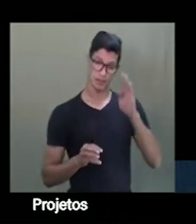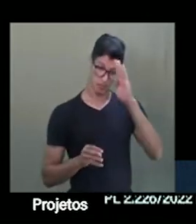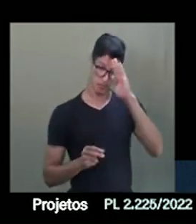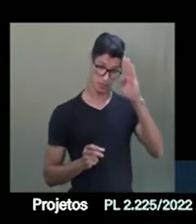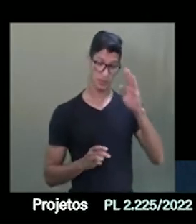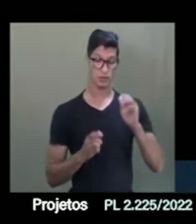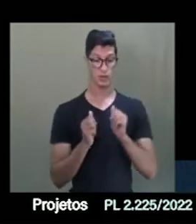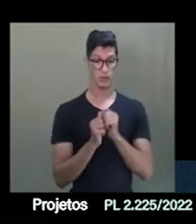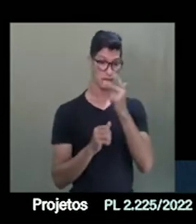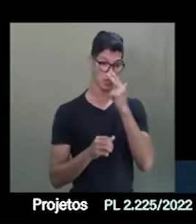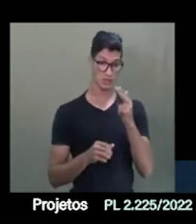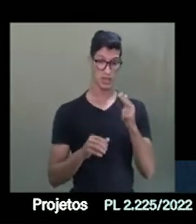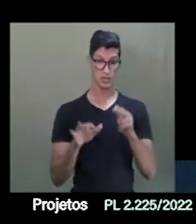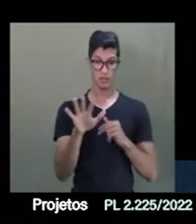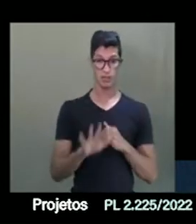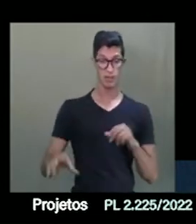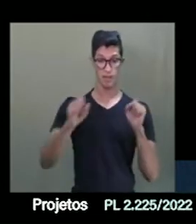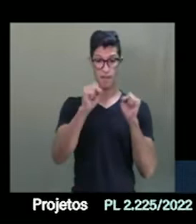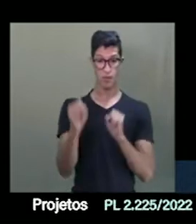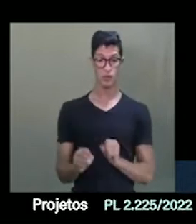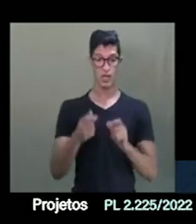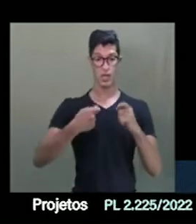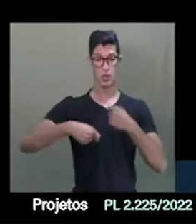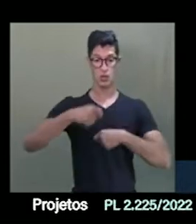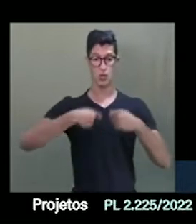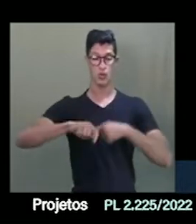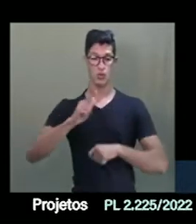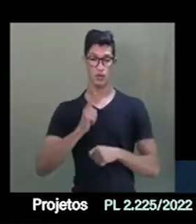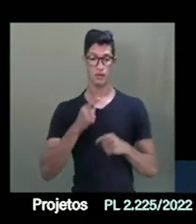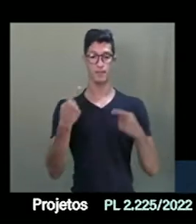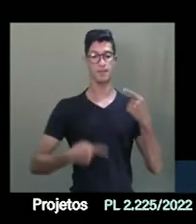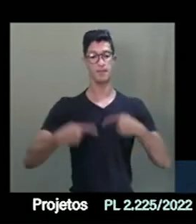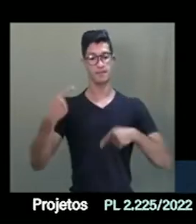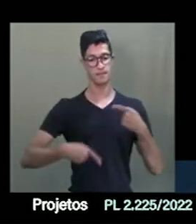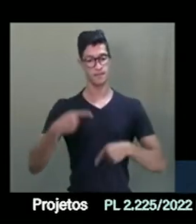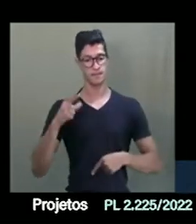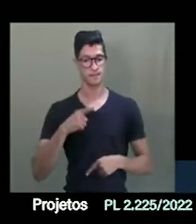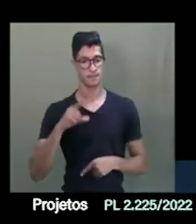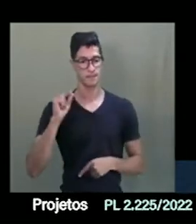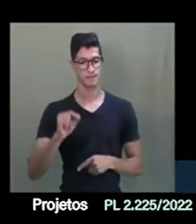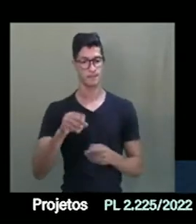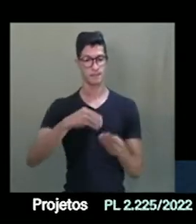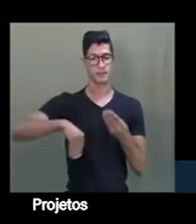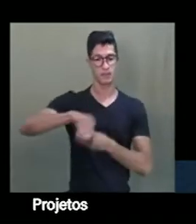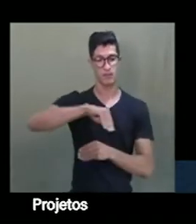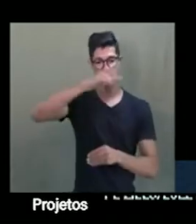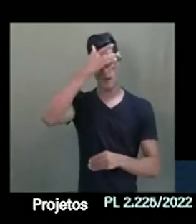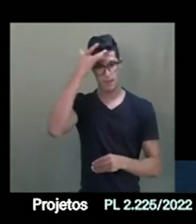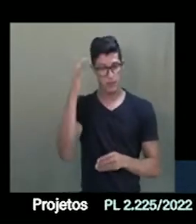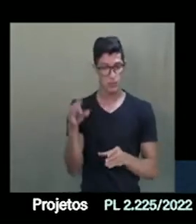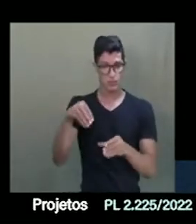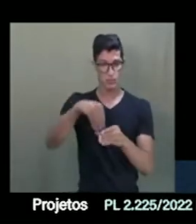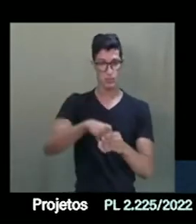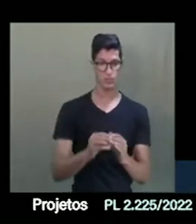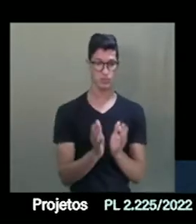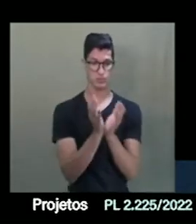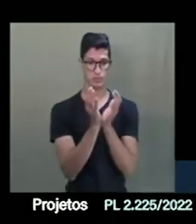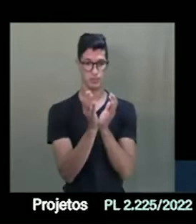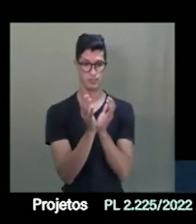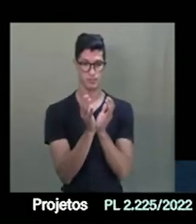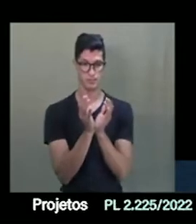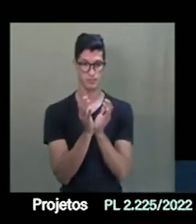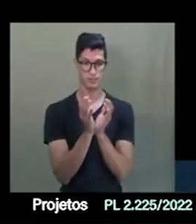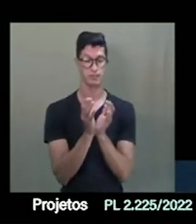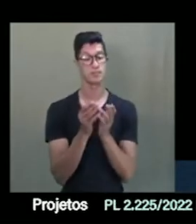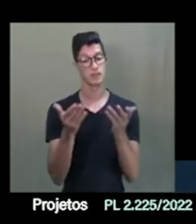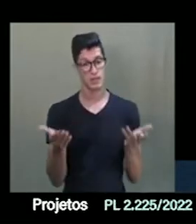principalmente considerado o ingrediente poder econômico e político que envolve as pessoas integrantes do grupo.